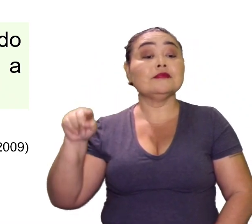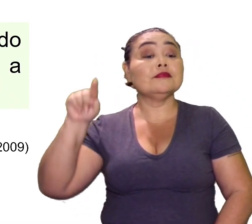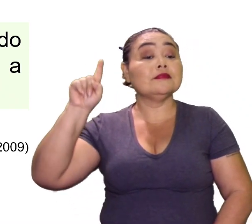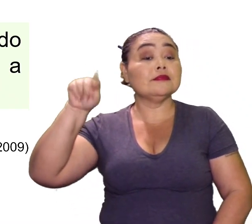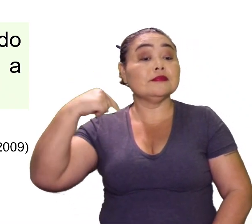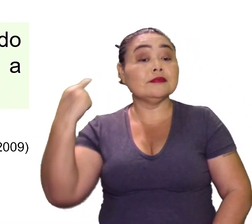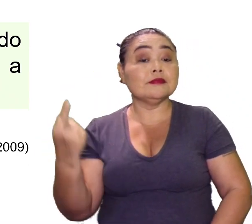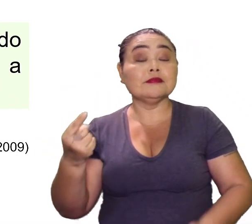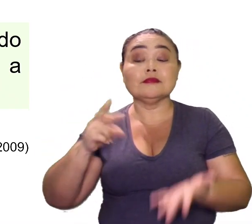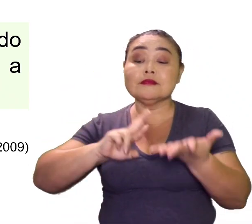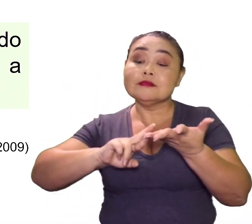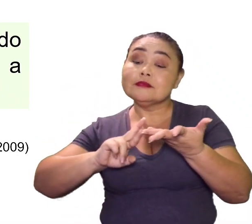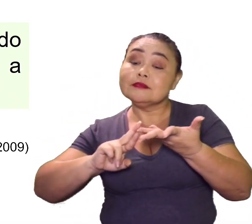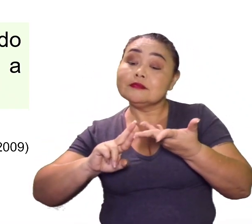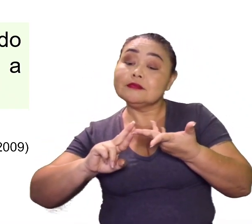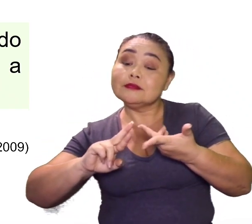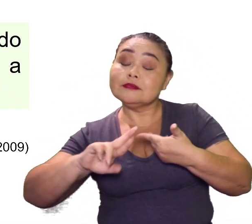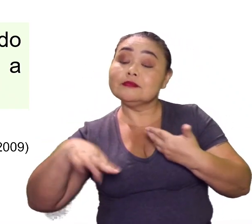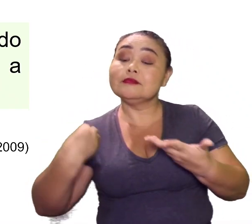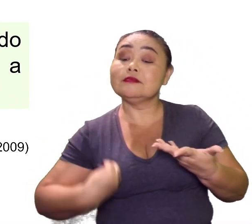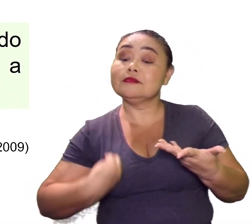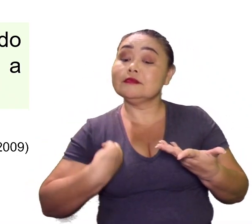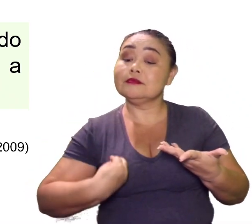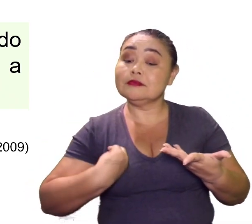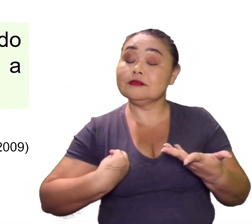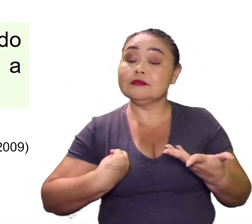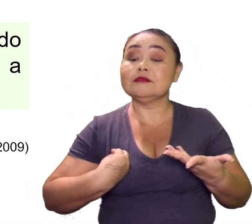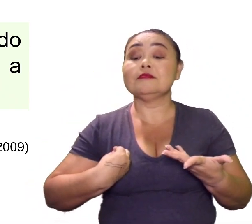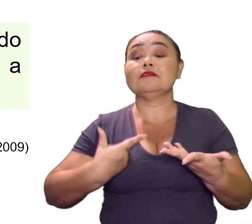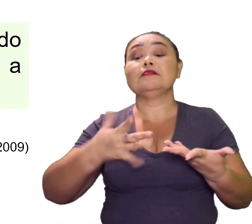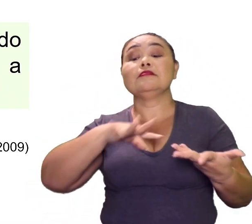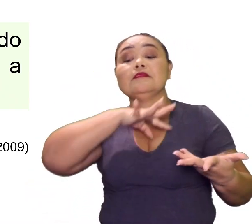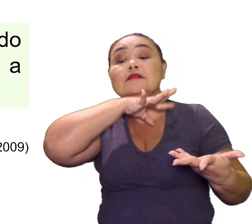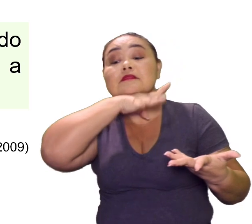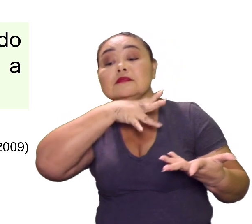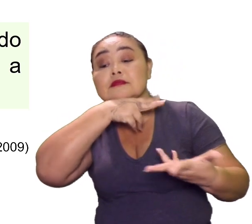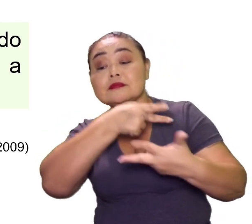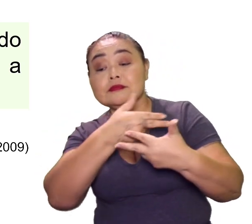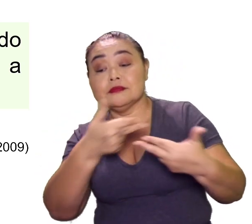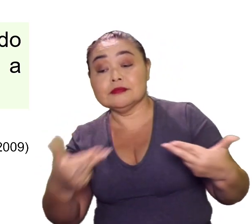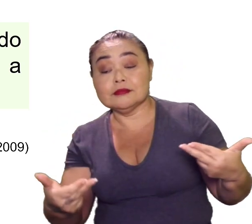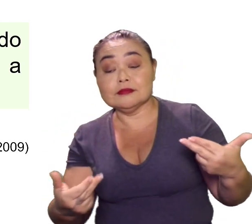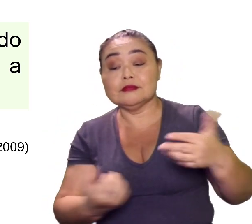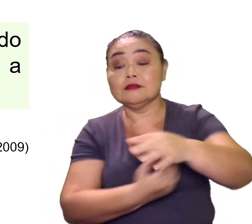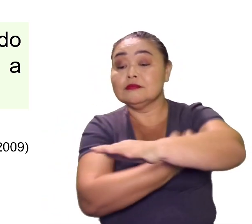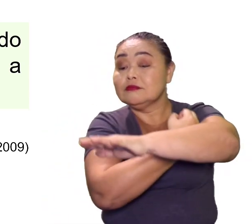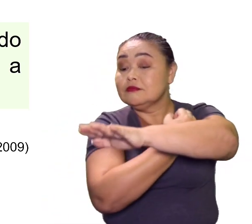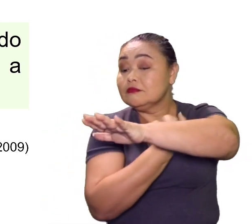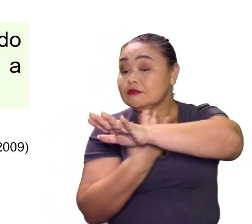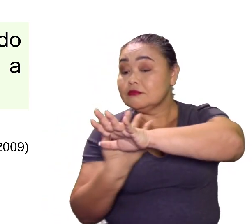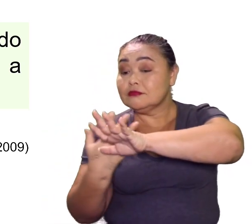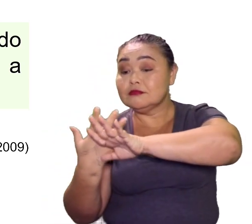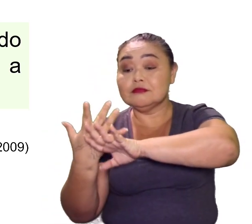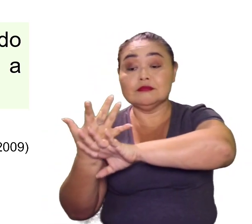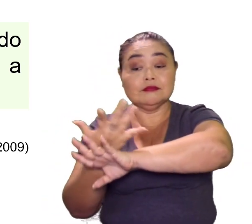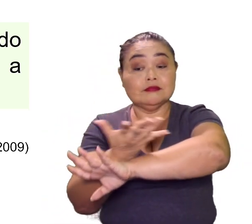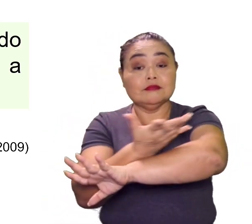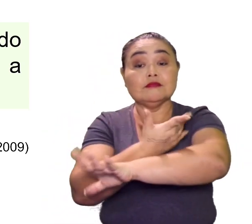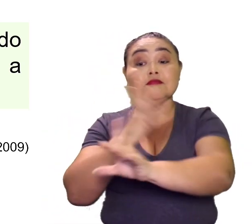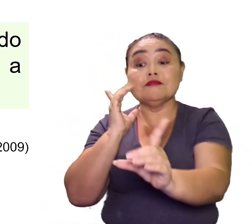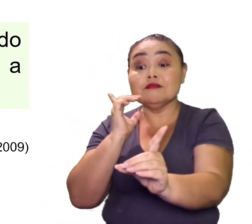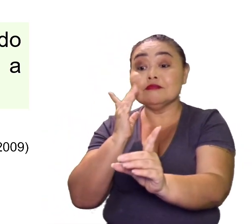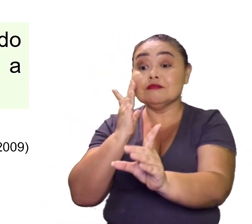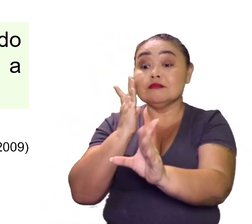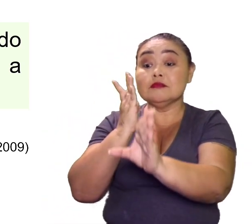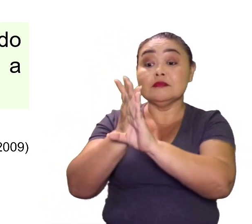grande variedade de formas de vida, animais, vegetais, que são encontradas